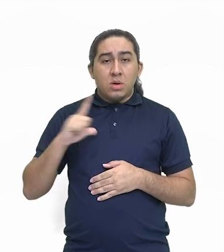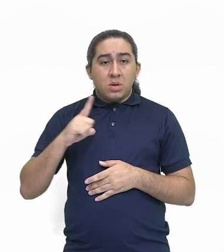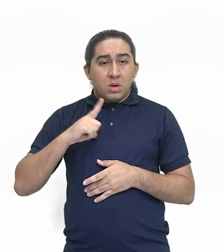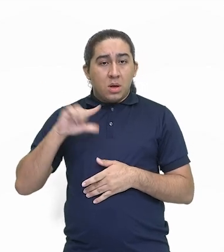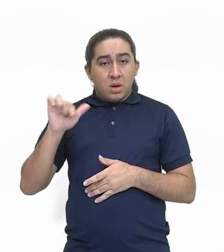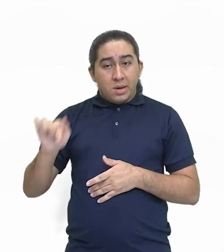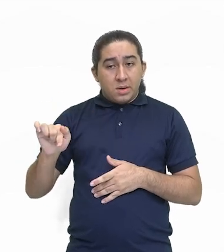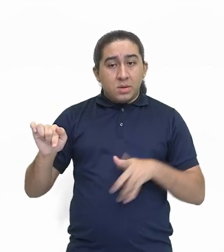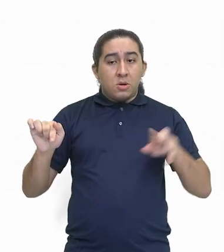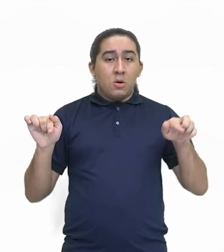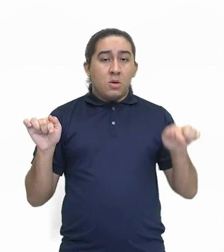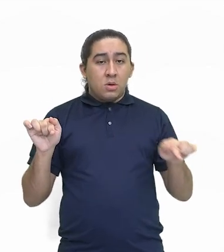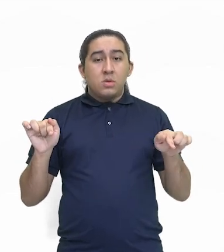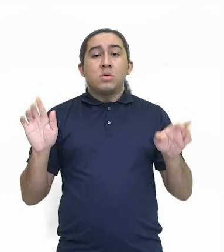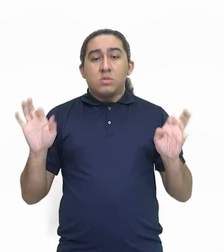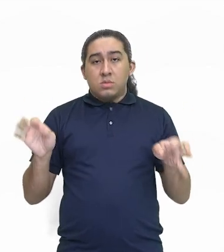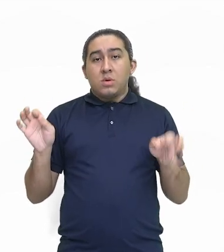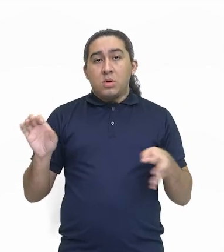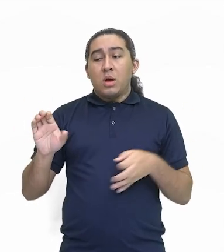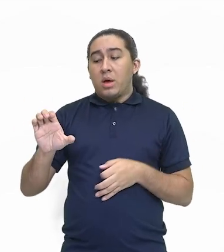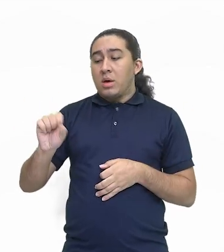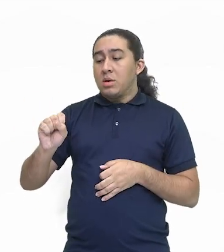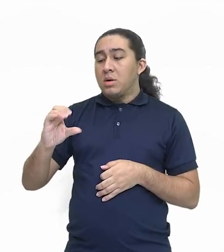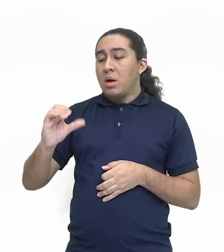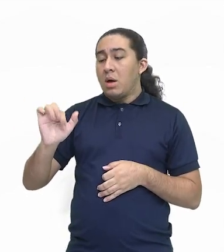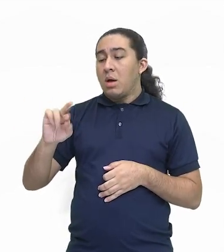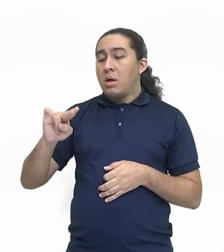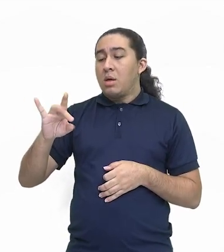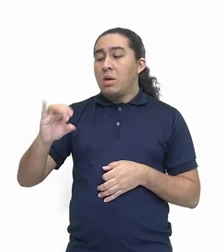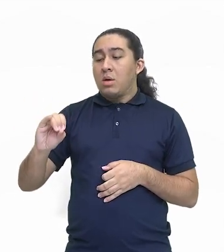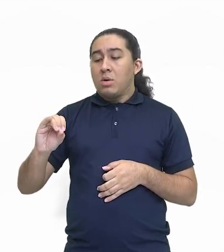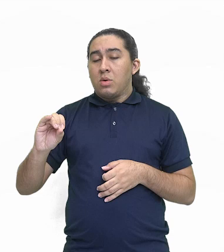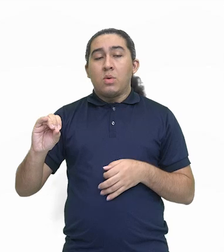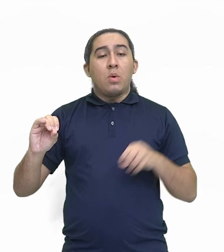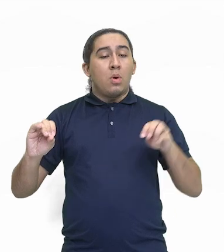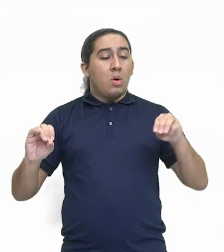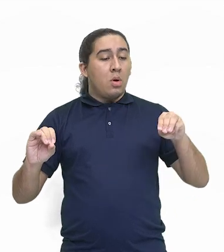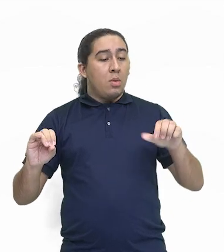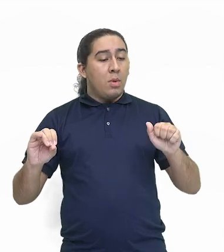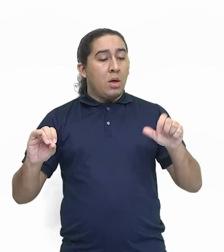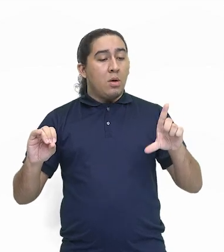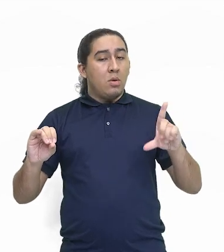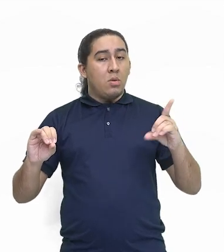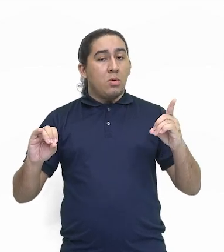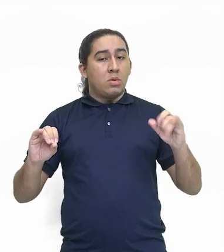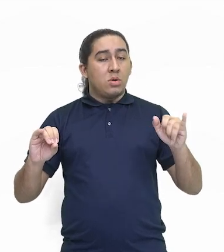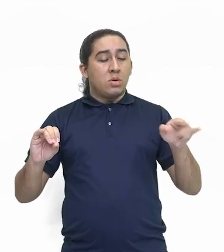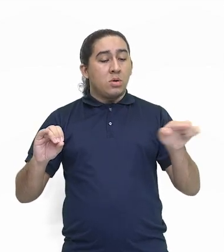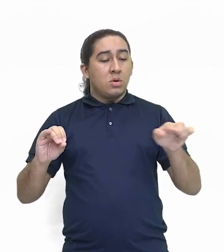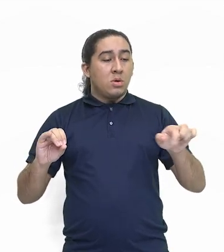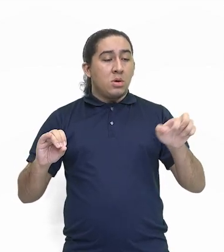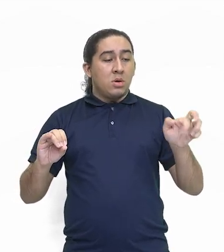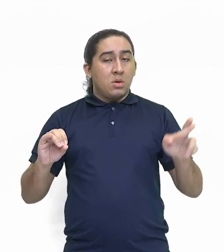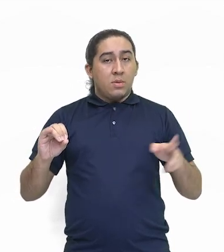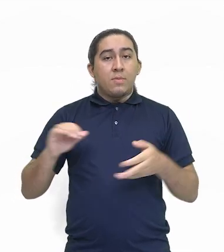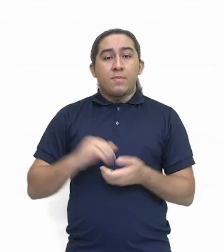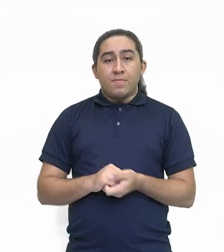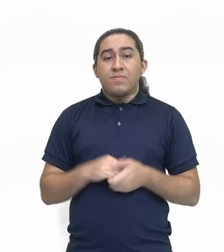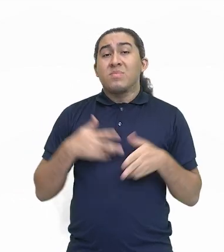quando ela é de maldizer. Vamos lá para a de escárnio. Olha só